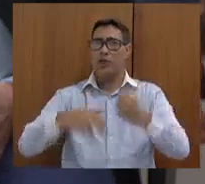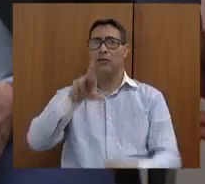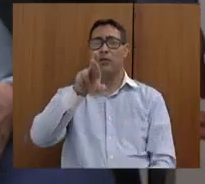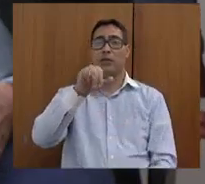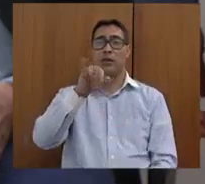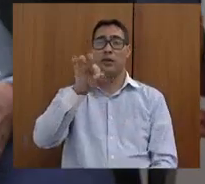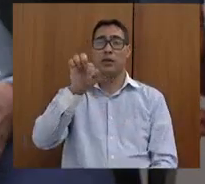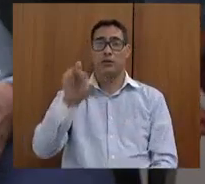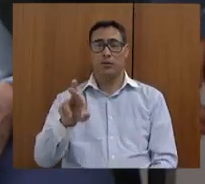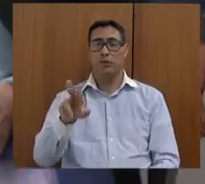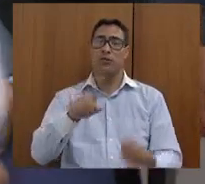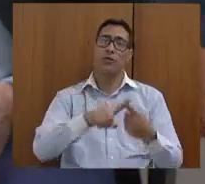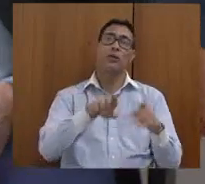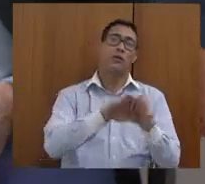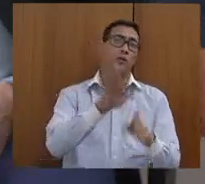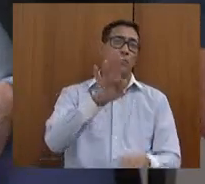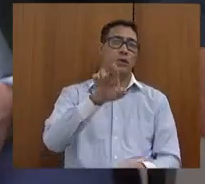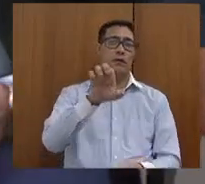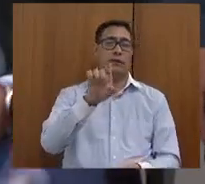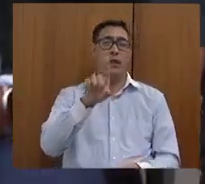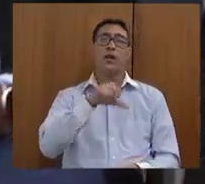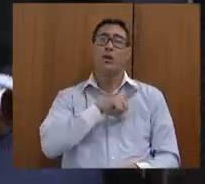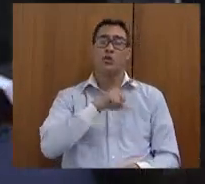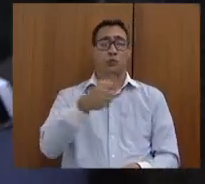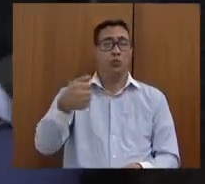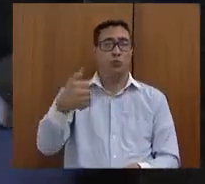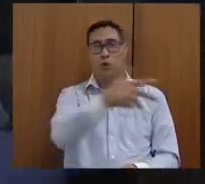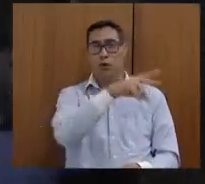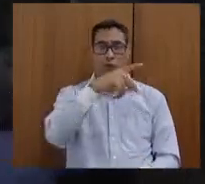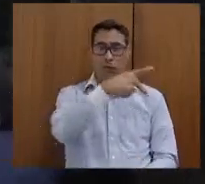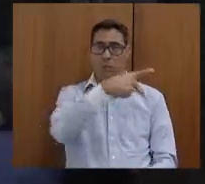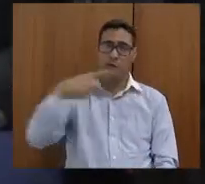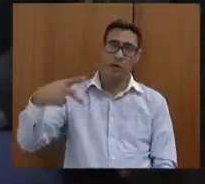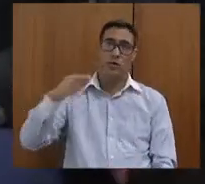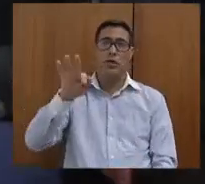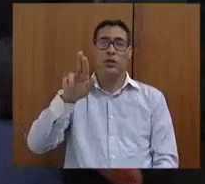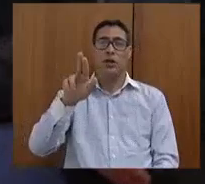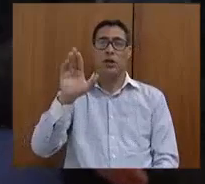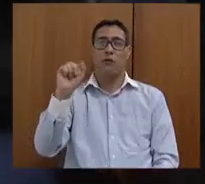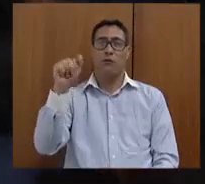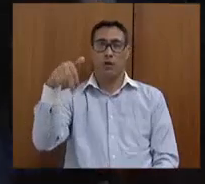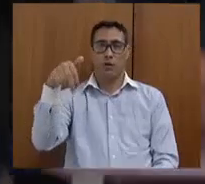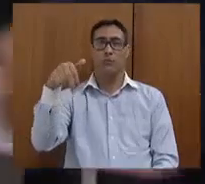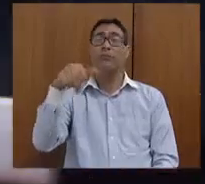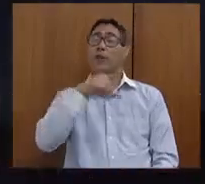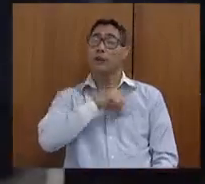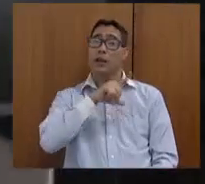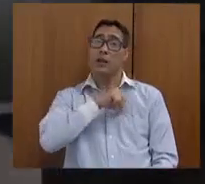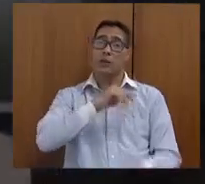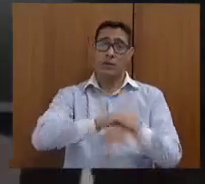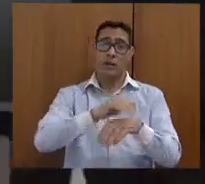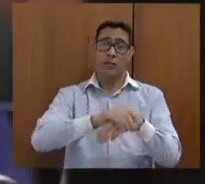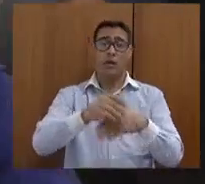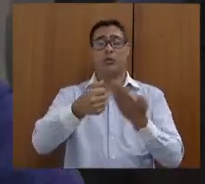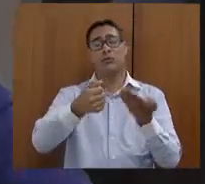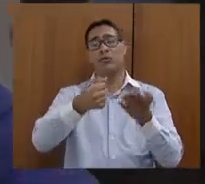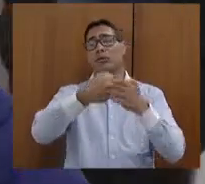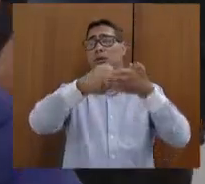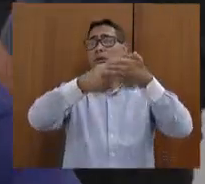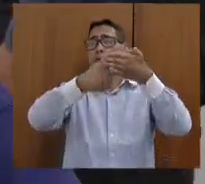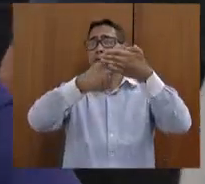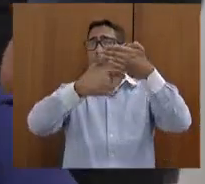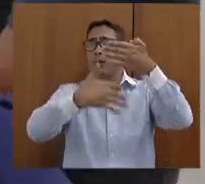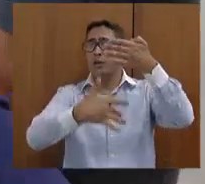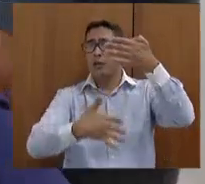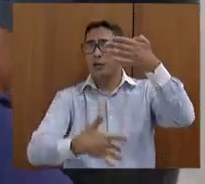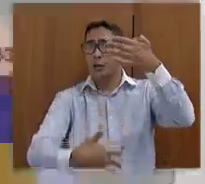o nosso novo presidente da focar que aqui está também eu trago aqui um histórico de investimento desde